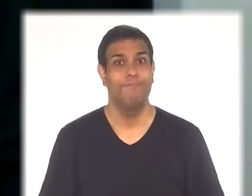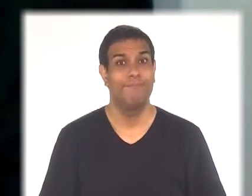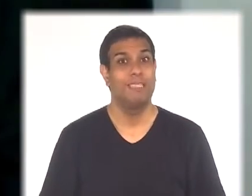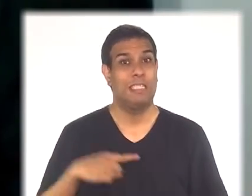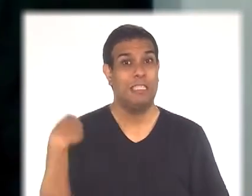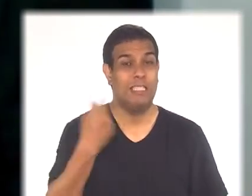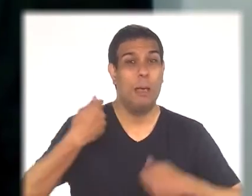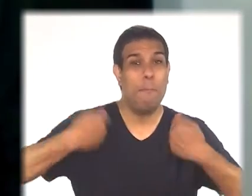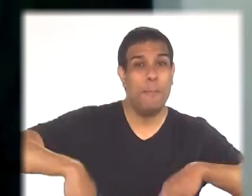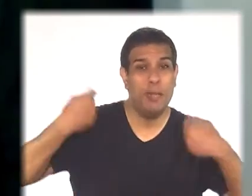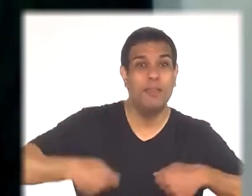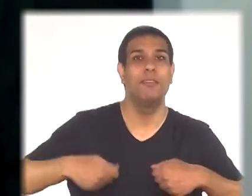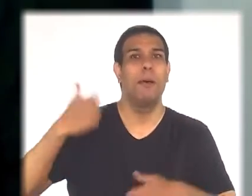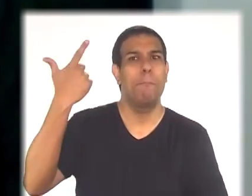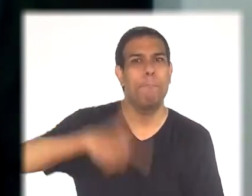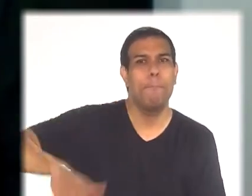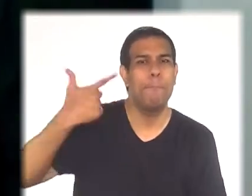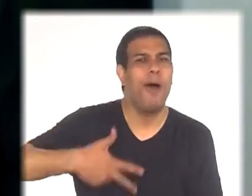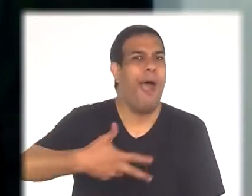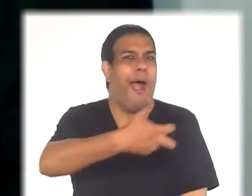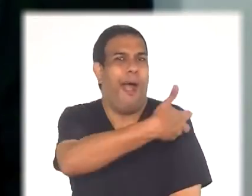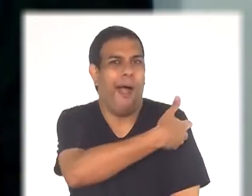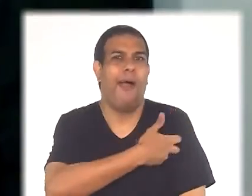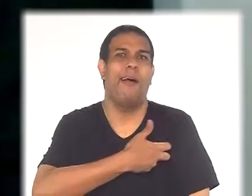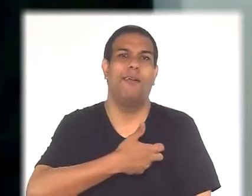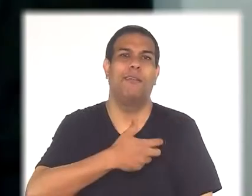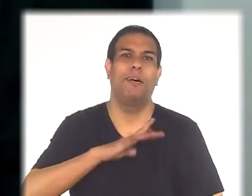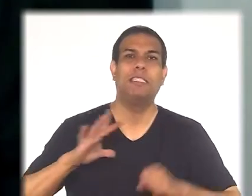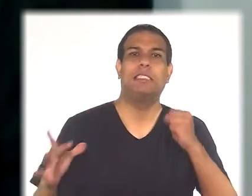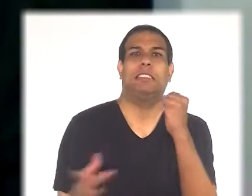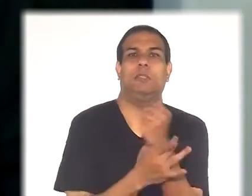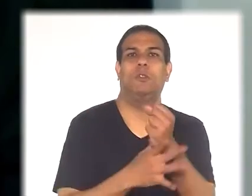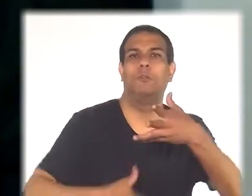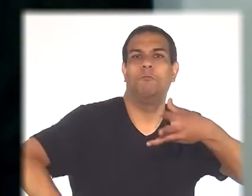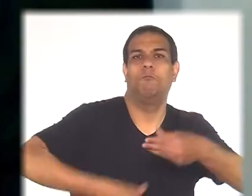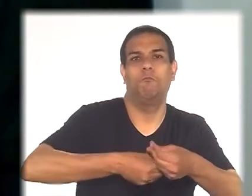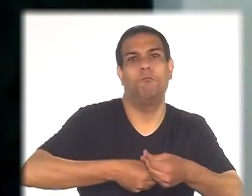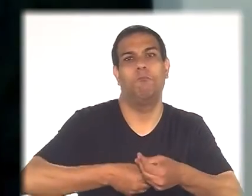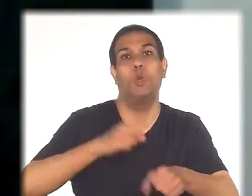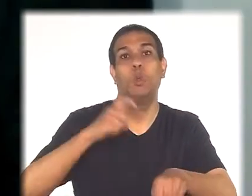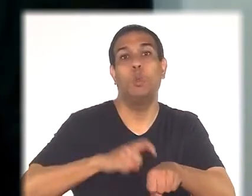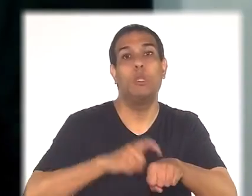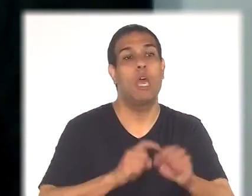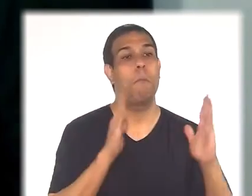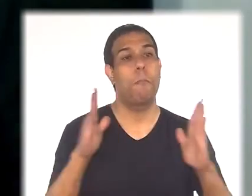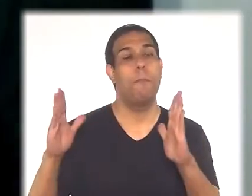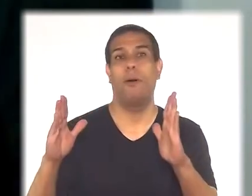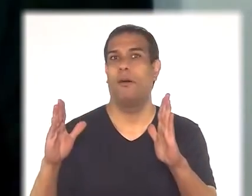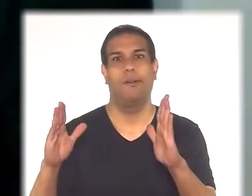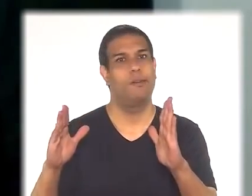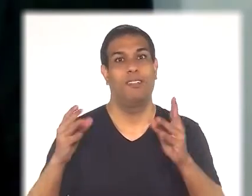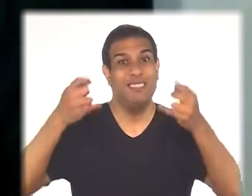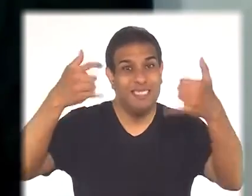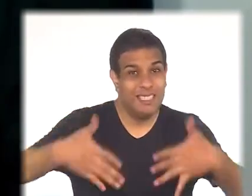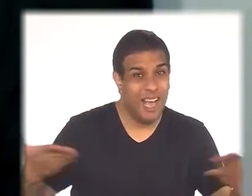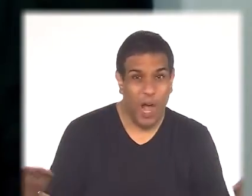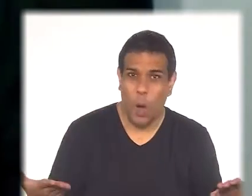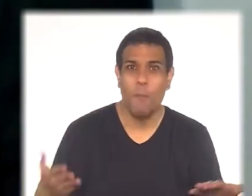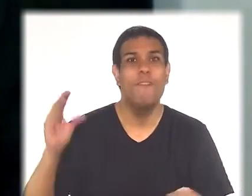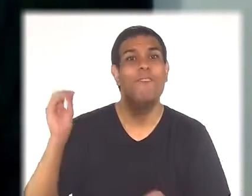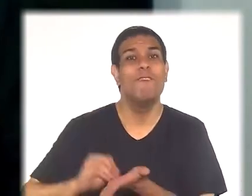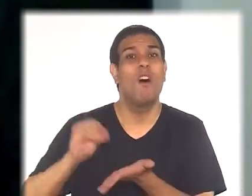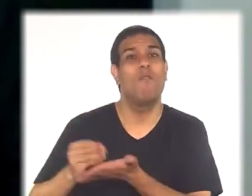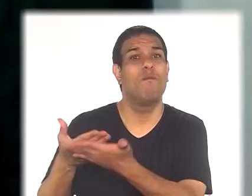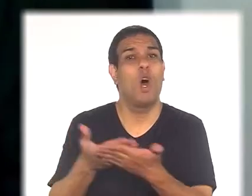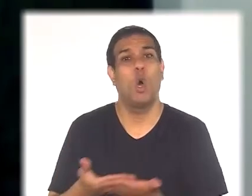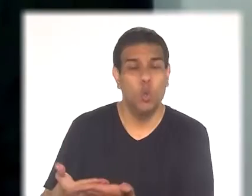parecido. Nós vamos precisar de mais de uma dose e provavelmente algum reforço. De quanto em quanto tempo será, a gente não tem condições